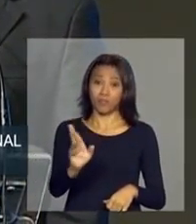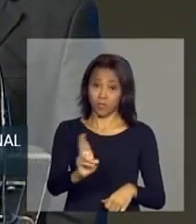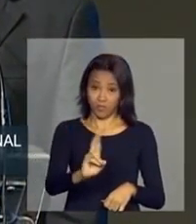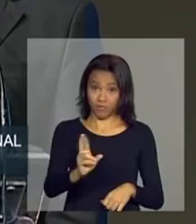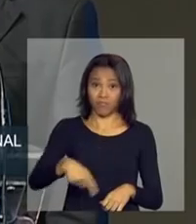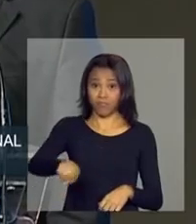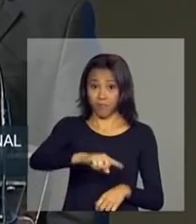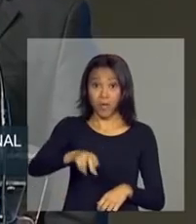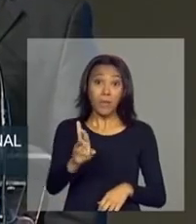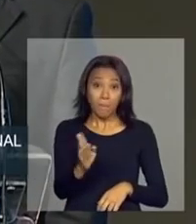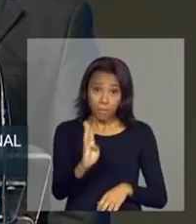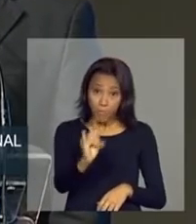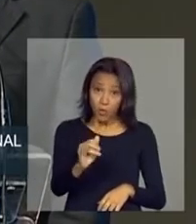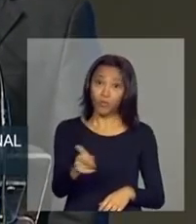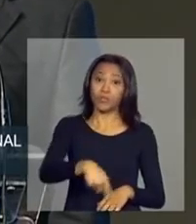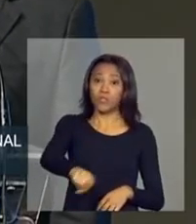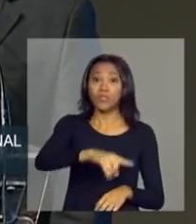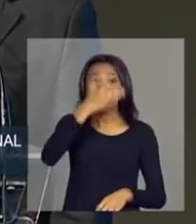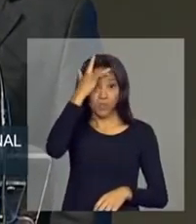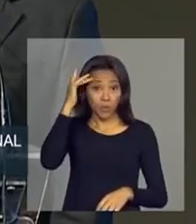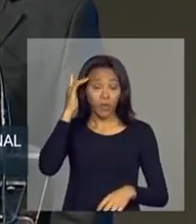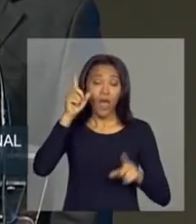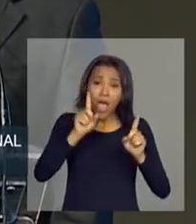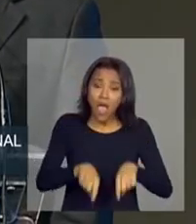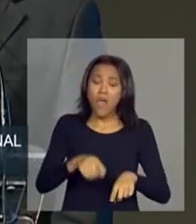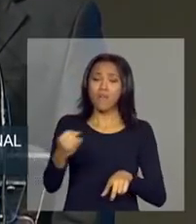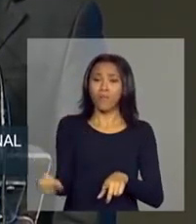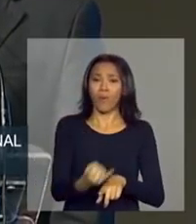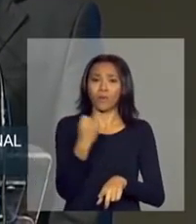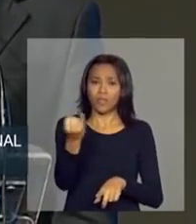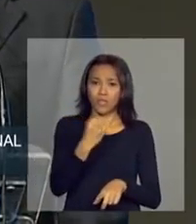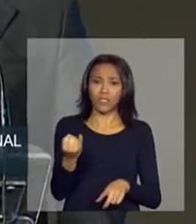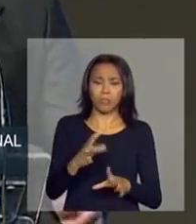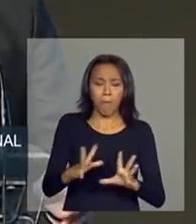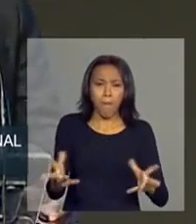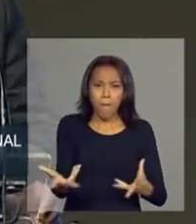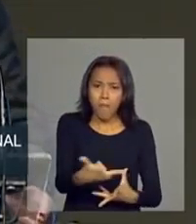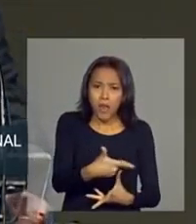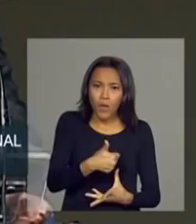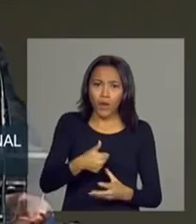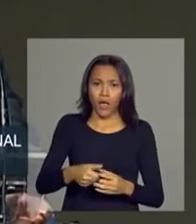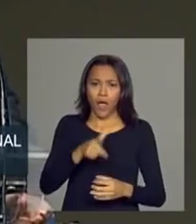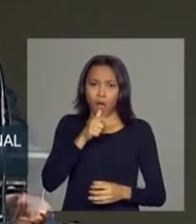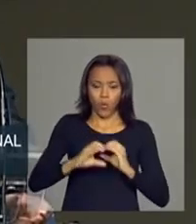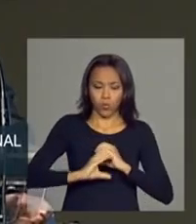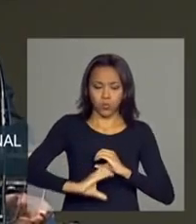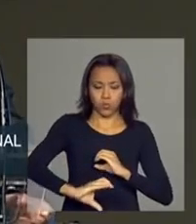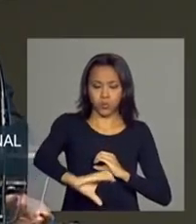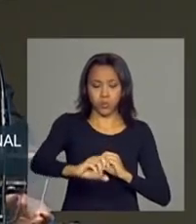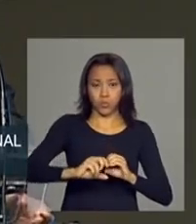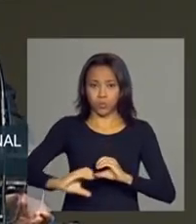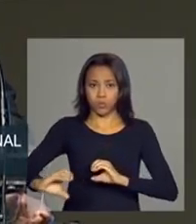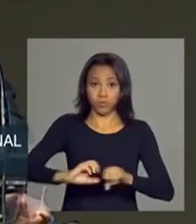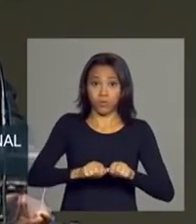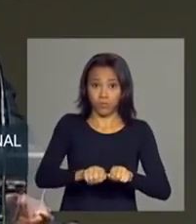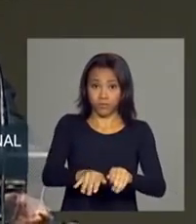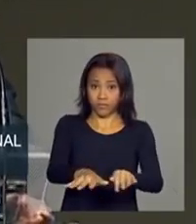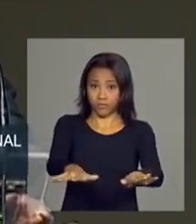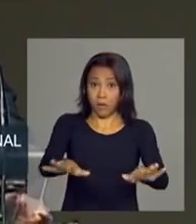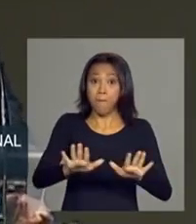território nacional, o semiárido nordestino, uma seca que afeta diretamente a vida de 10 milhões